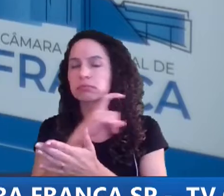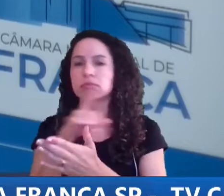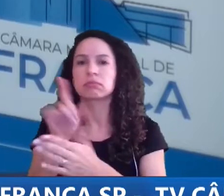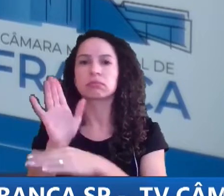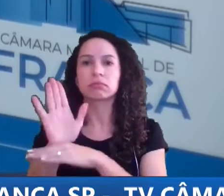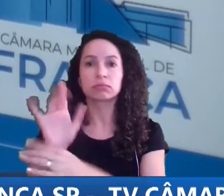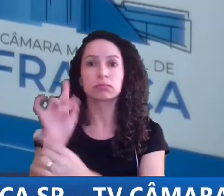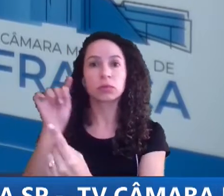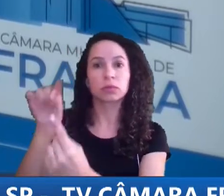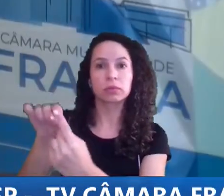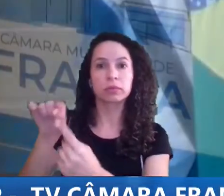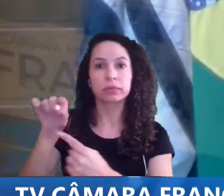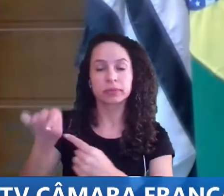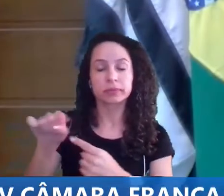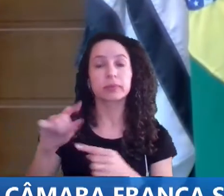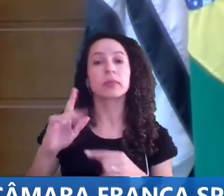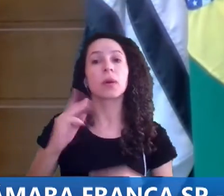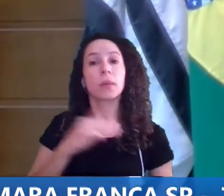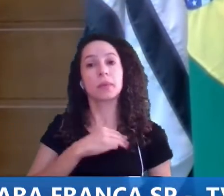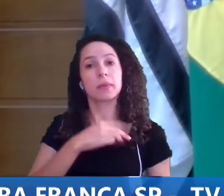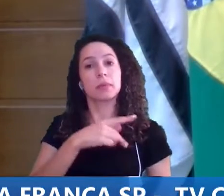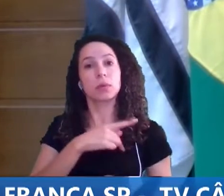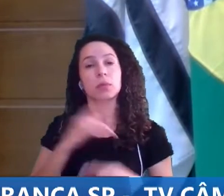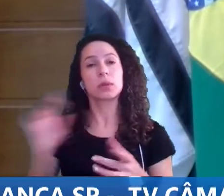termo de cooperação instituído com a Justiça do